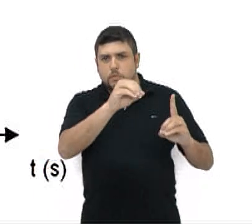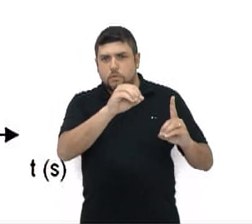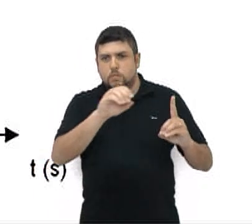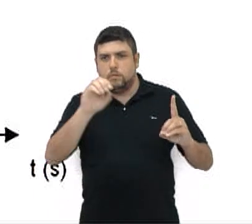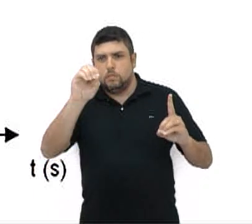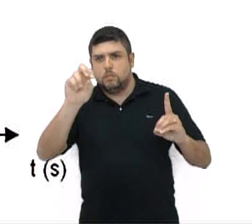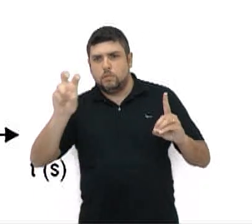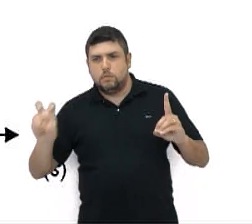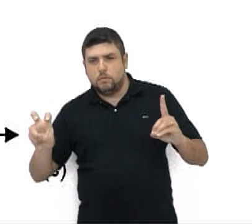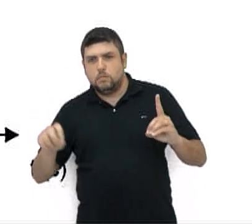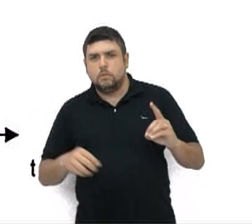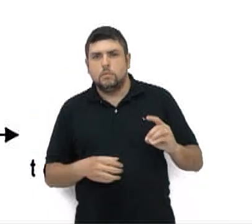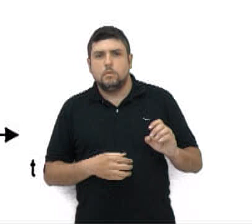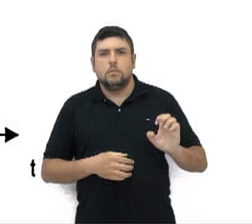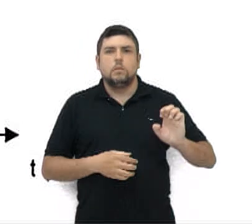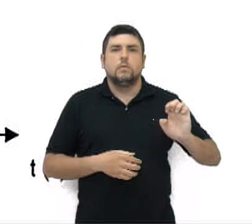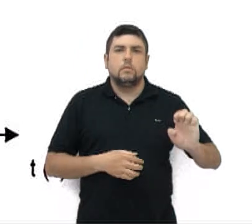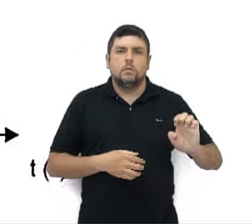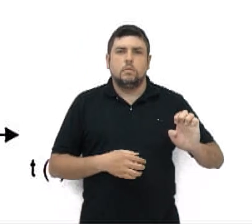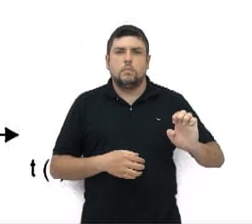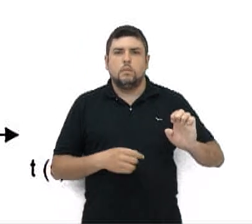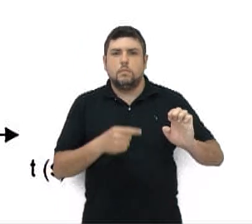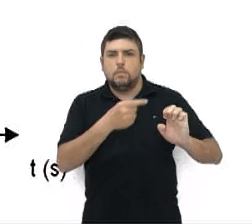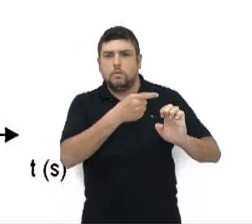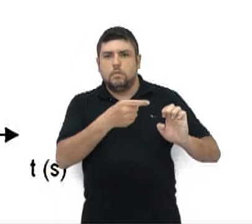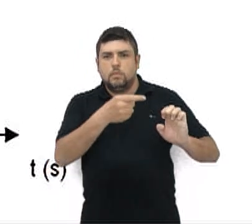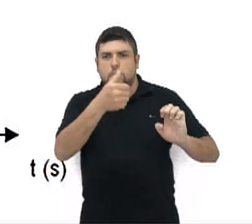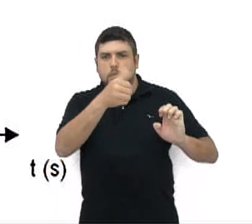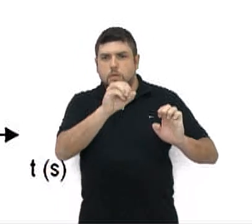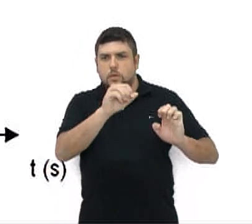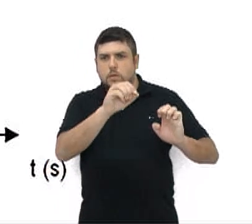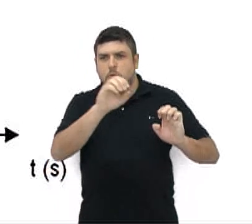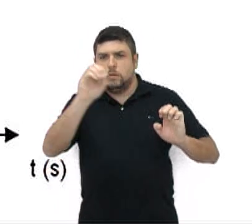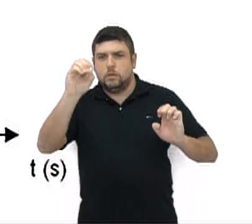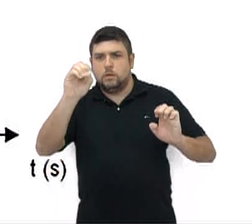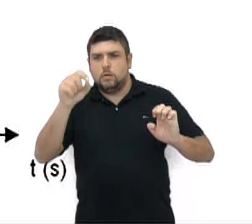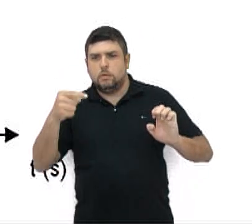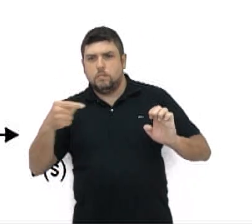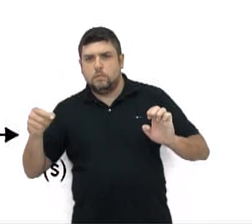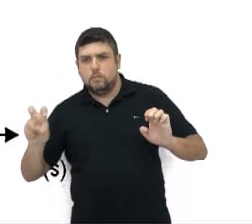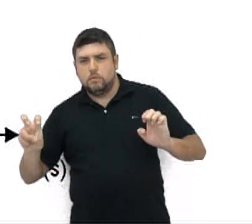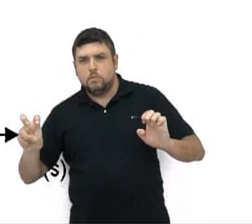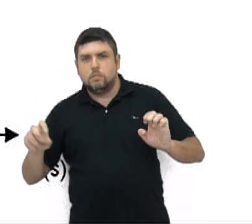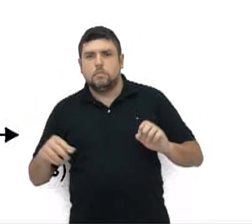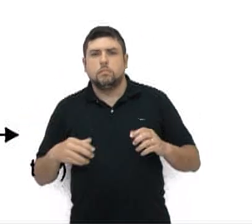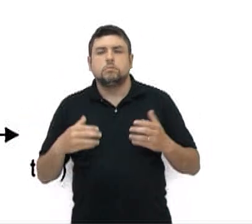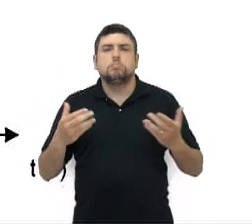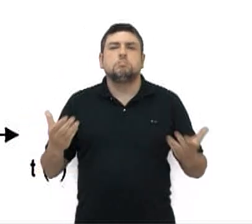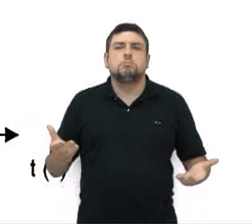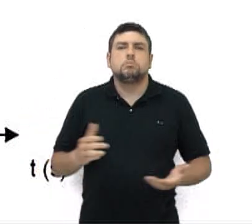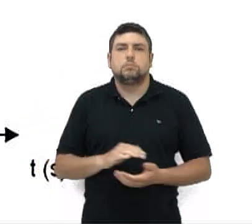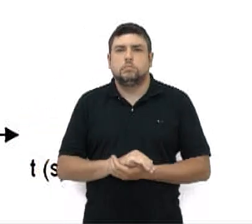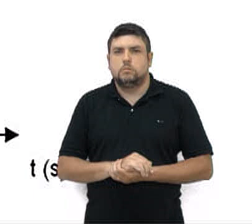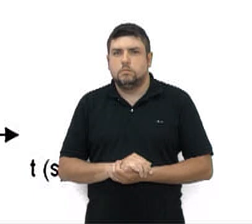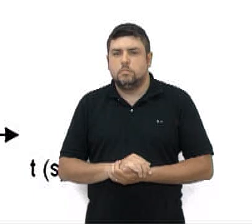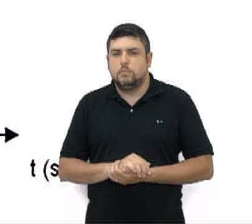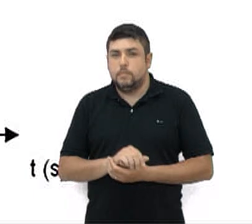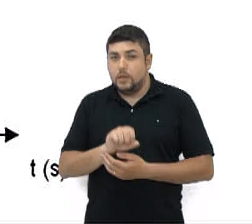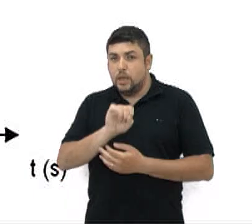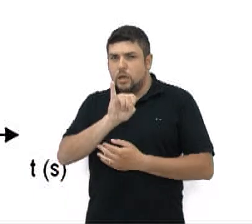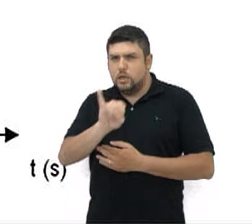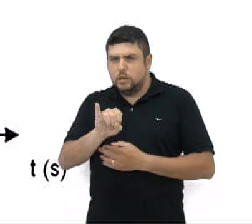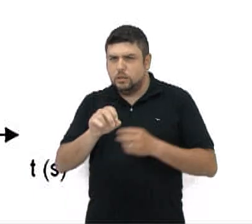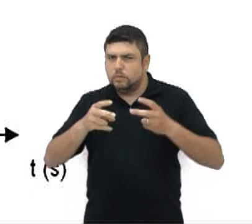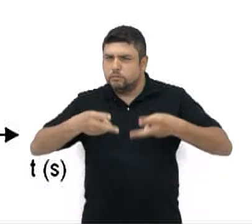5, ou alternativa E, menos 10, 0 e menos 5. Lembre-se disso, se vocês souberem fazer